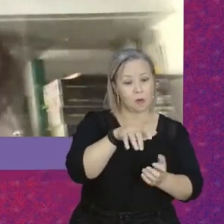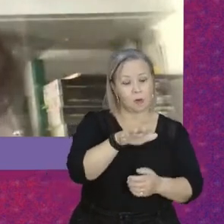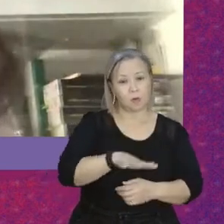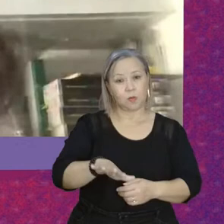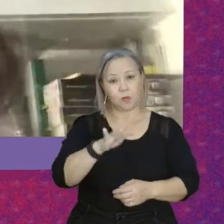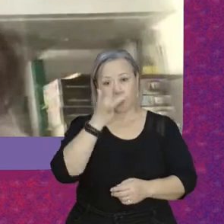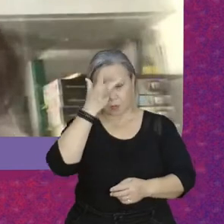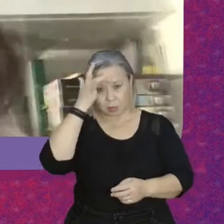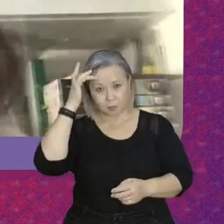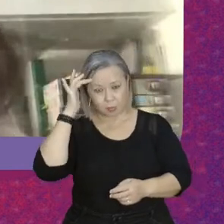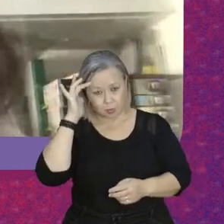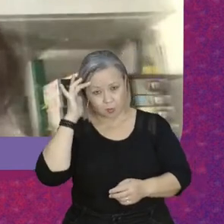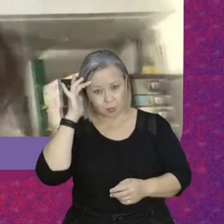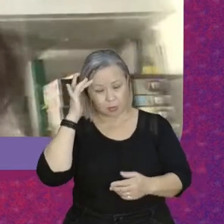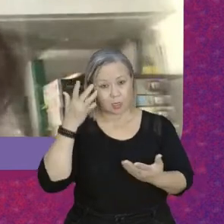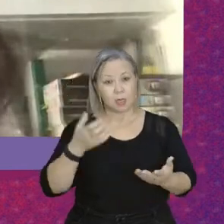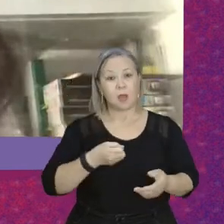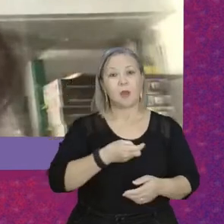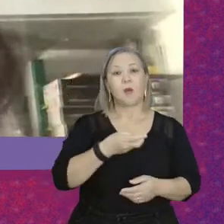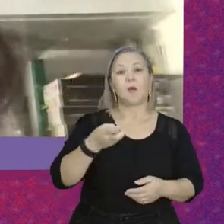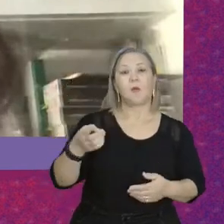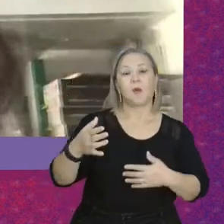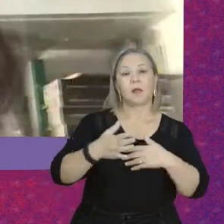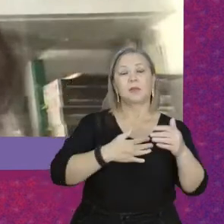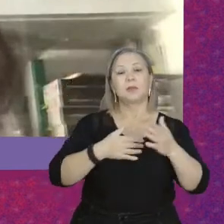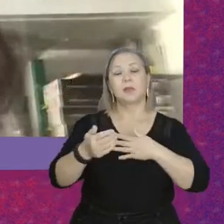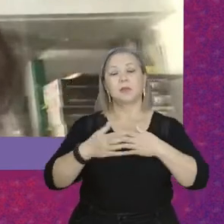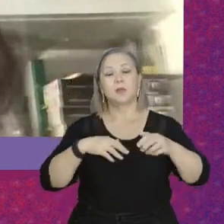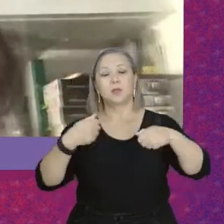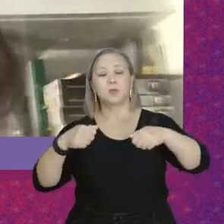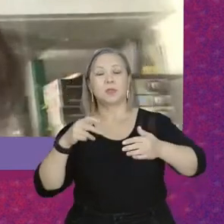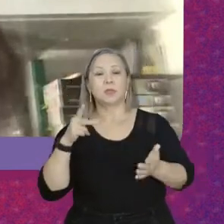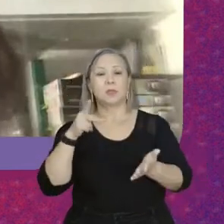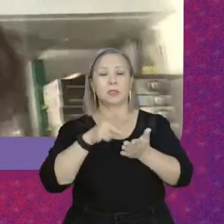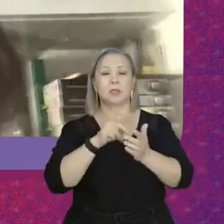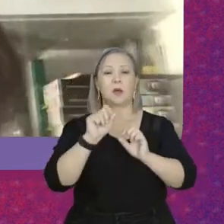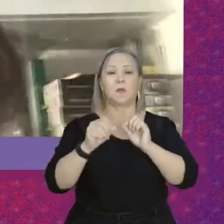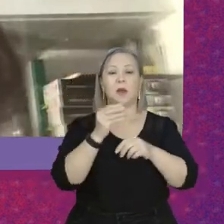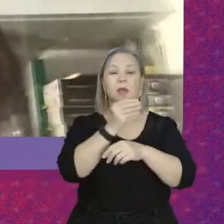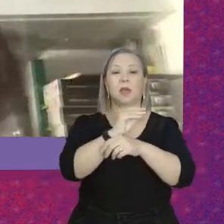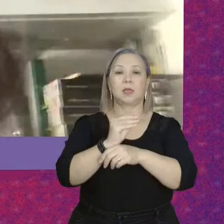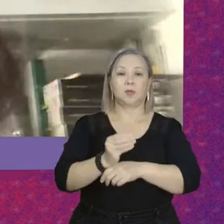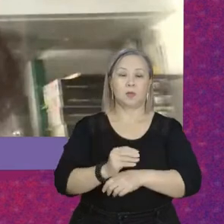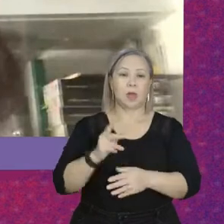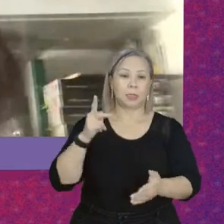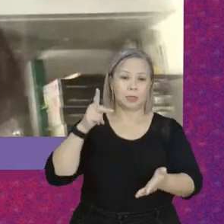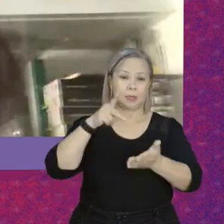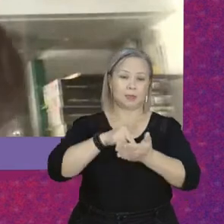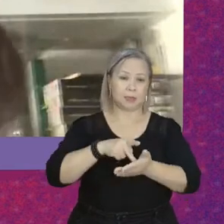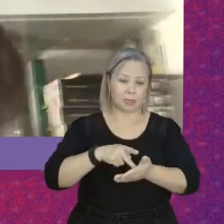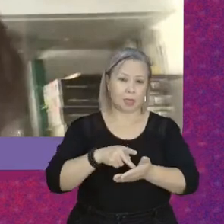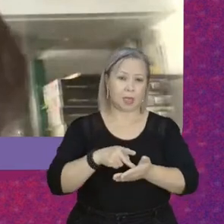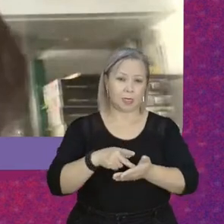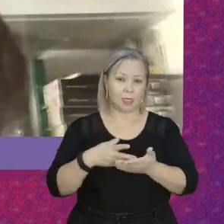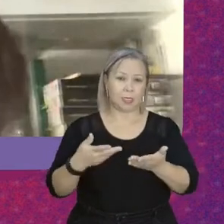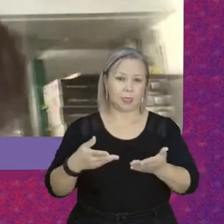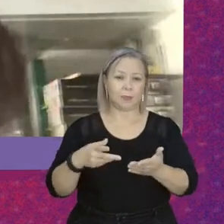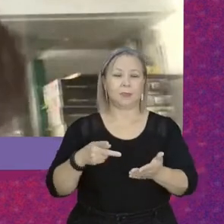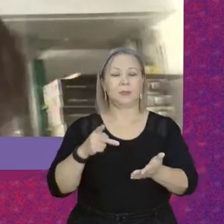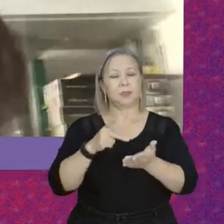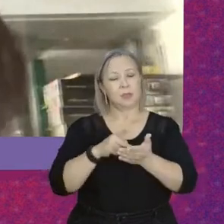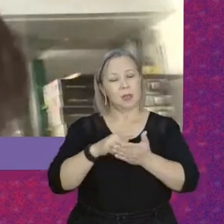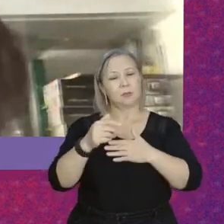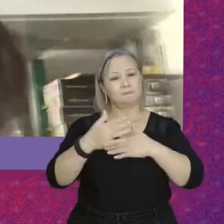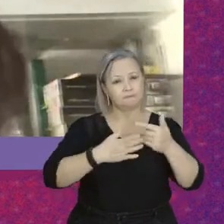pessoas, quanto as ações que precisamos realizar para que esse cuidado se realize, se concretize,